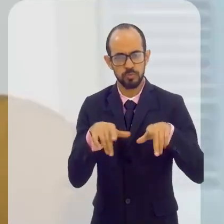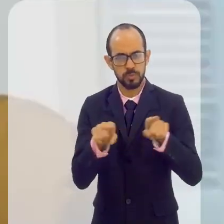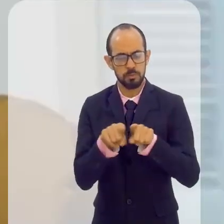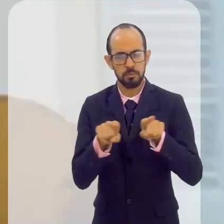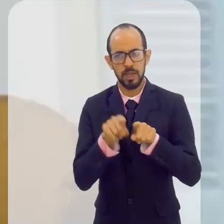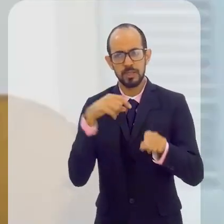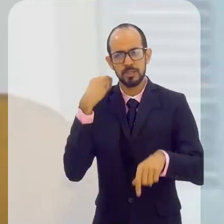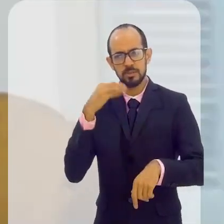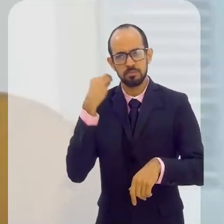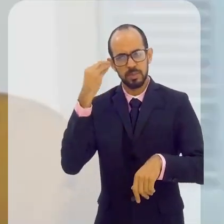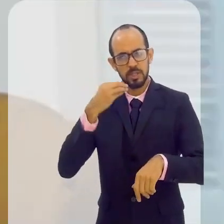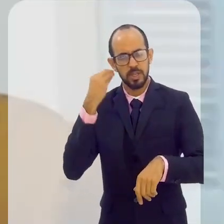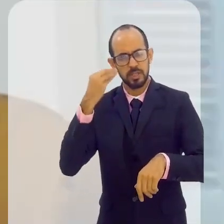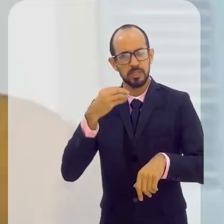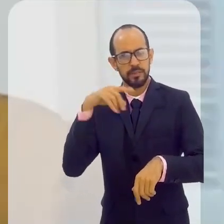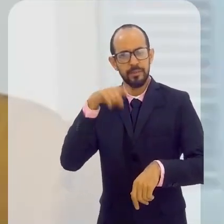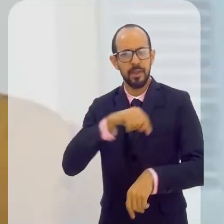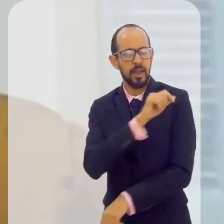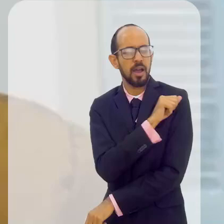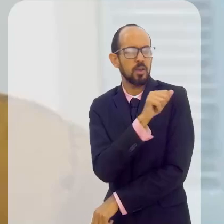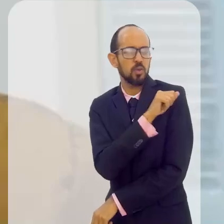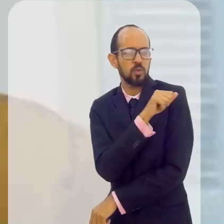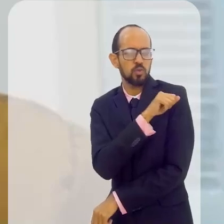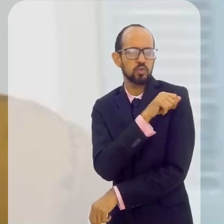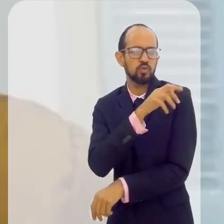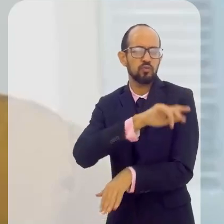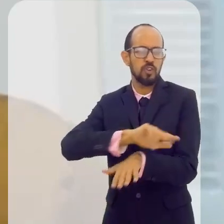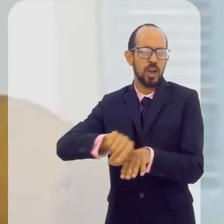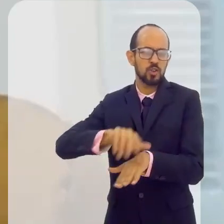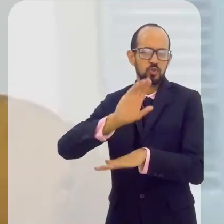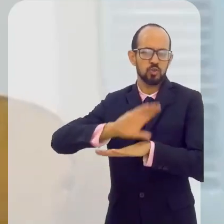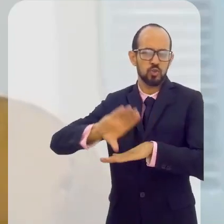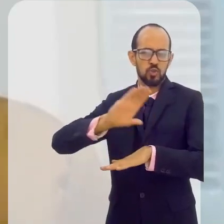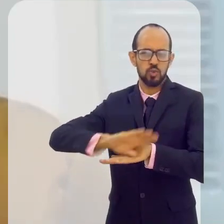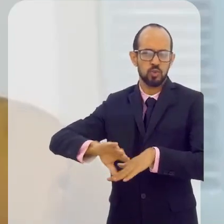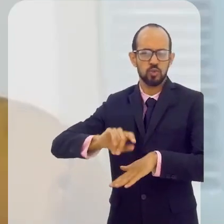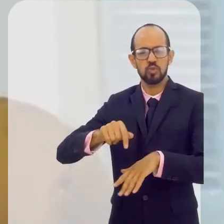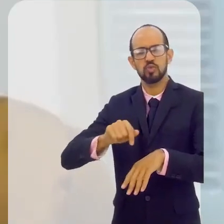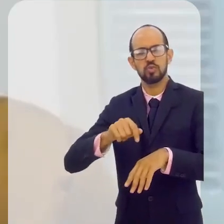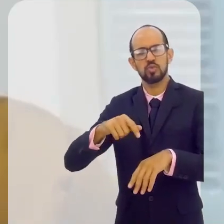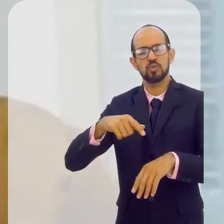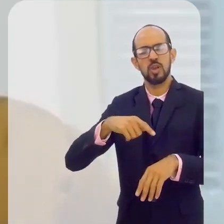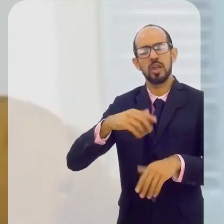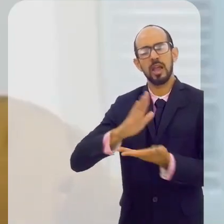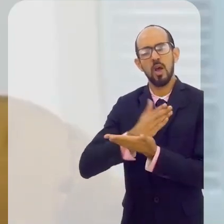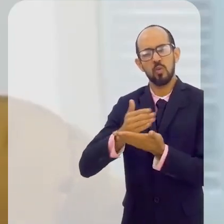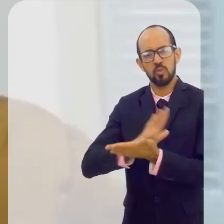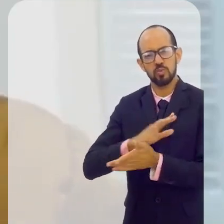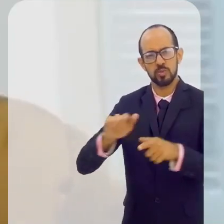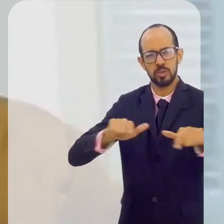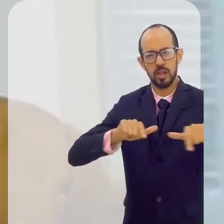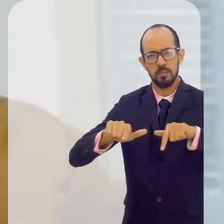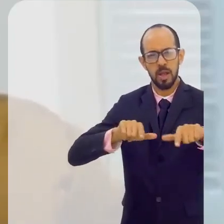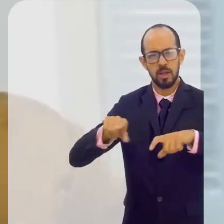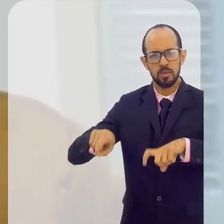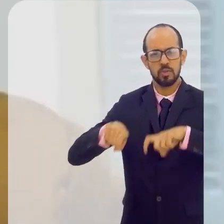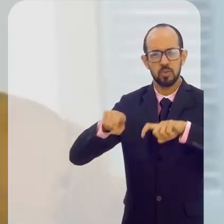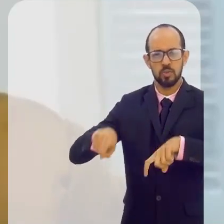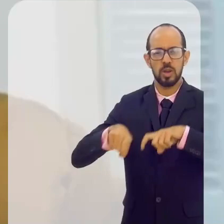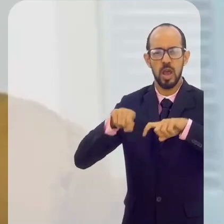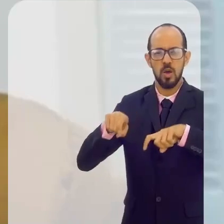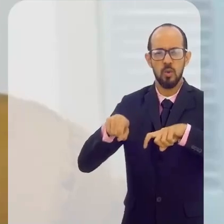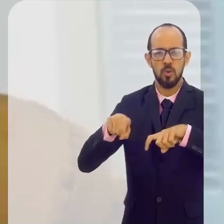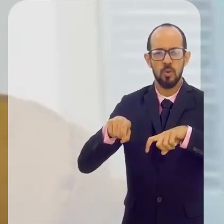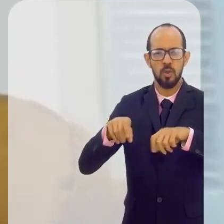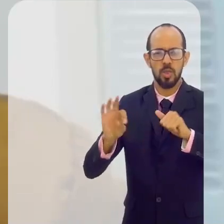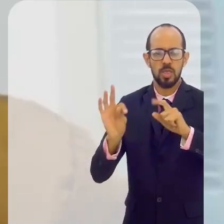assim como ela, né, que envolve alunos de múltiplos cursos, a gente tem outros. Hoje a gente tem um Proteger que trabalha na área rural, então